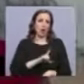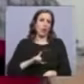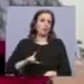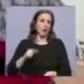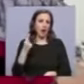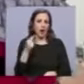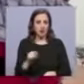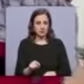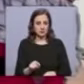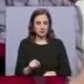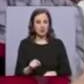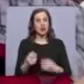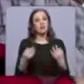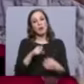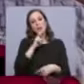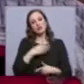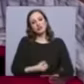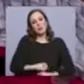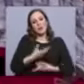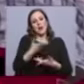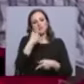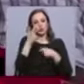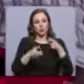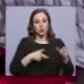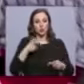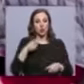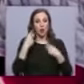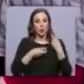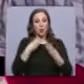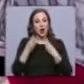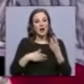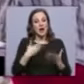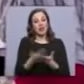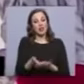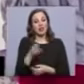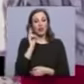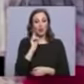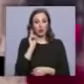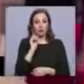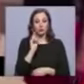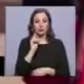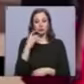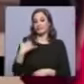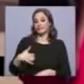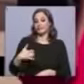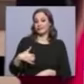possa inspirar as pessoas a procurarem e darem valor sobretudo orgulharem